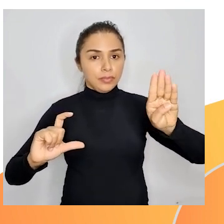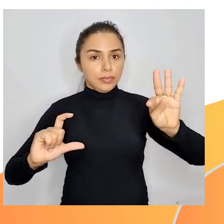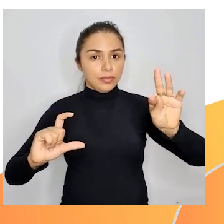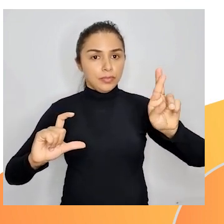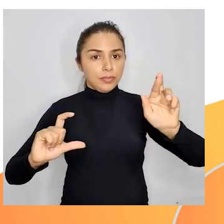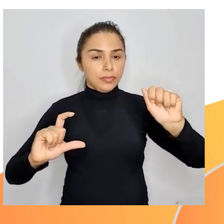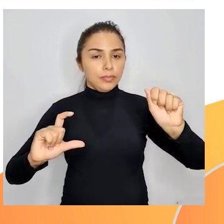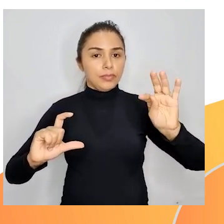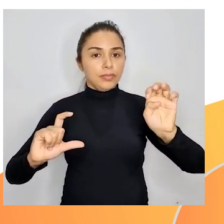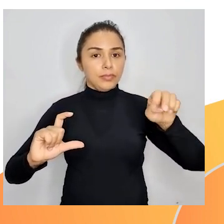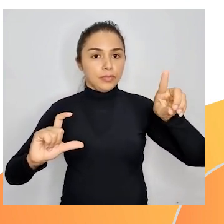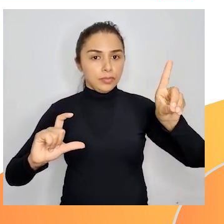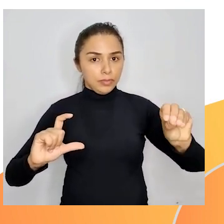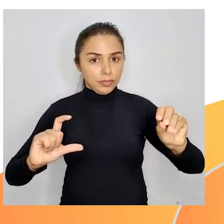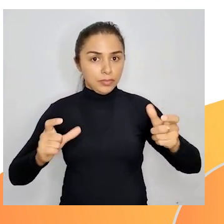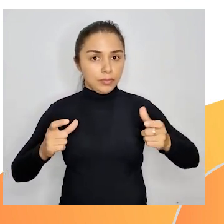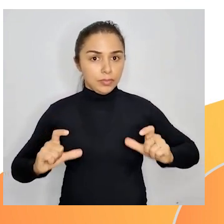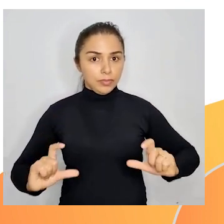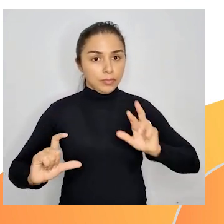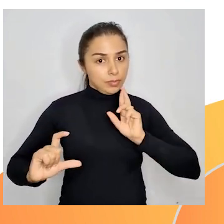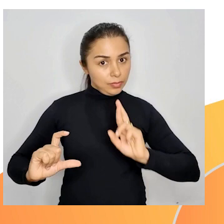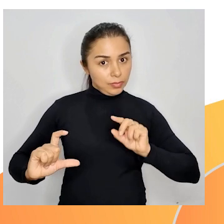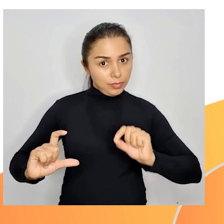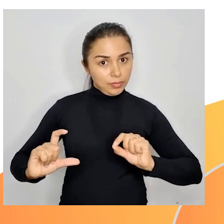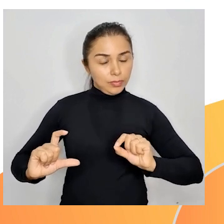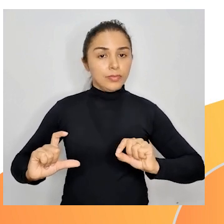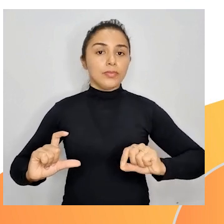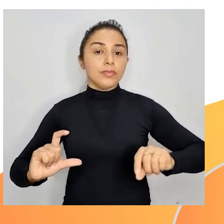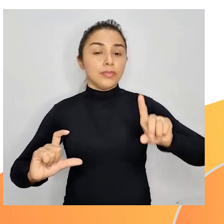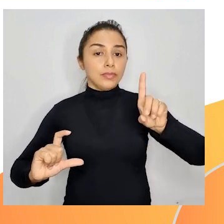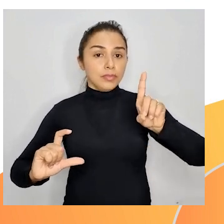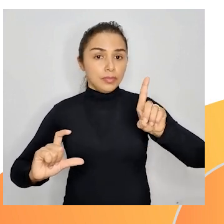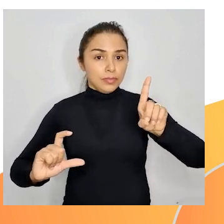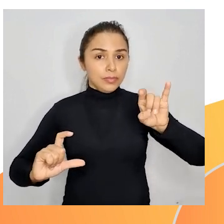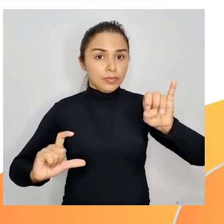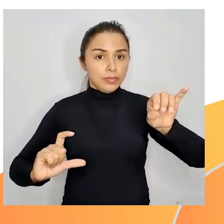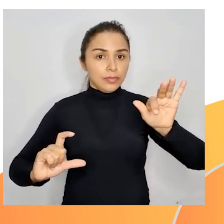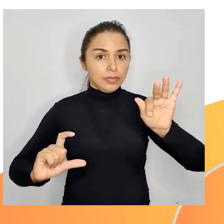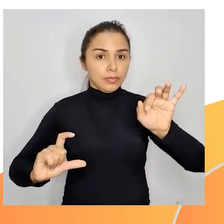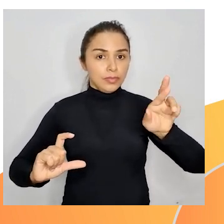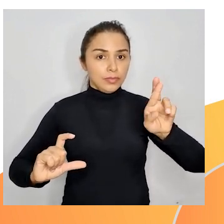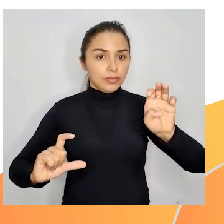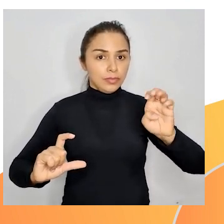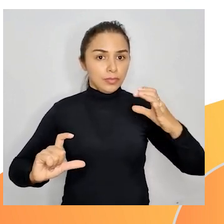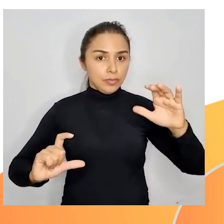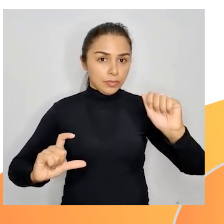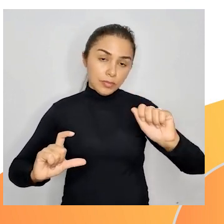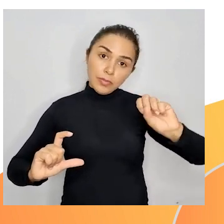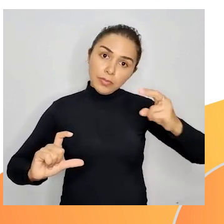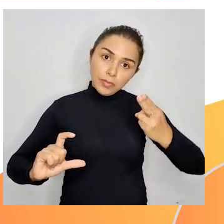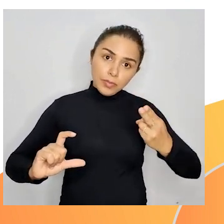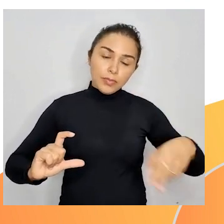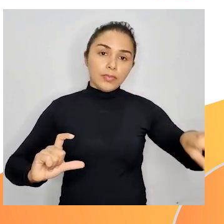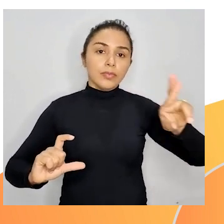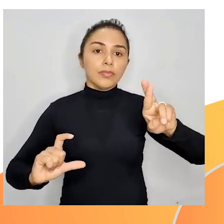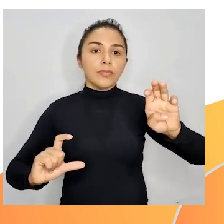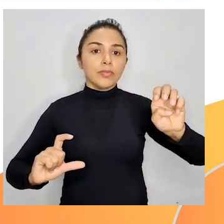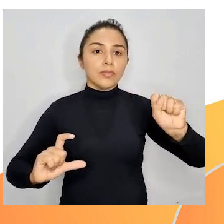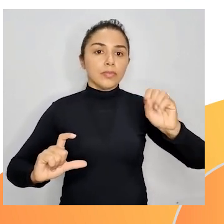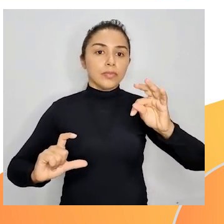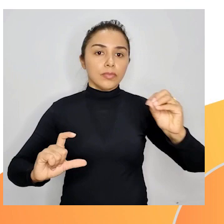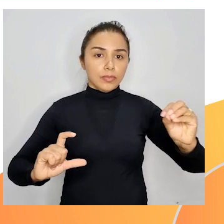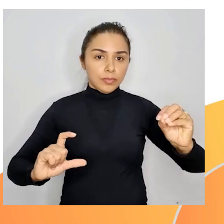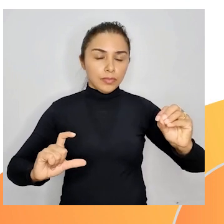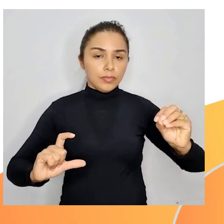nós chamamos de diferença ou resto. E aqui cabe uma observação bem importante. Professor,